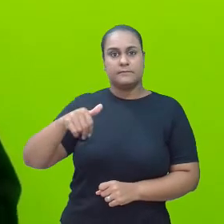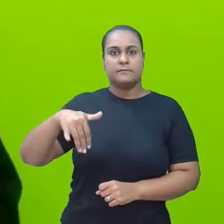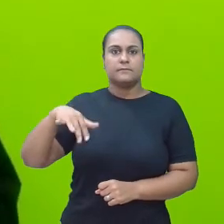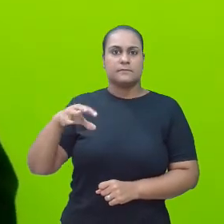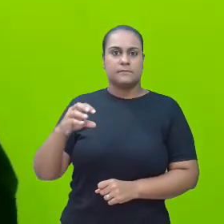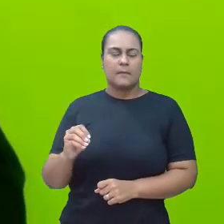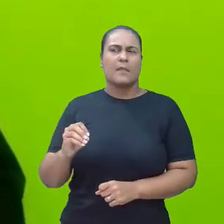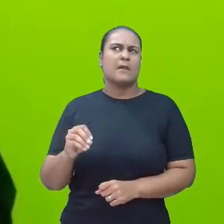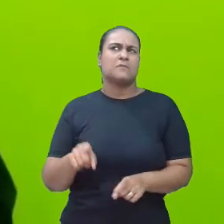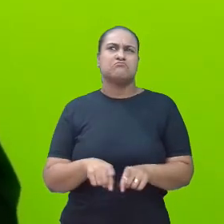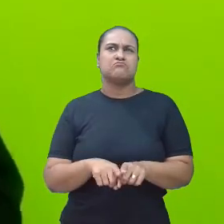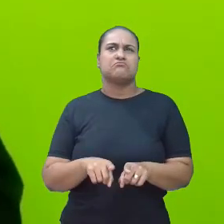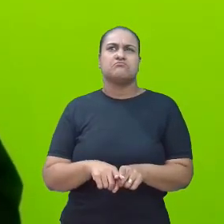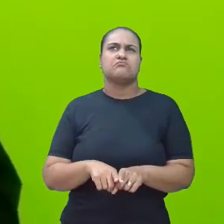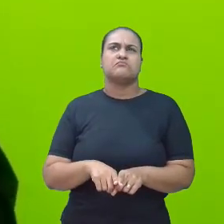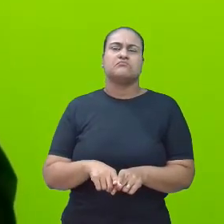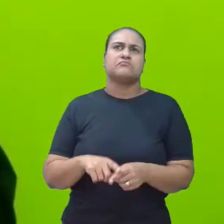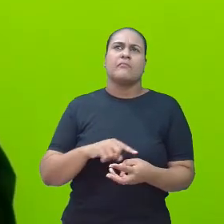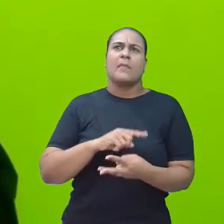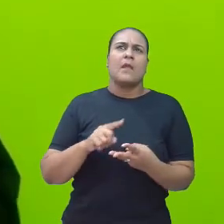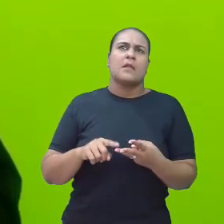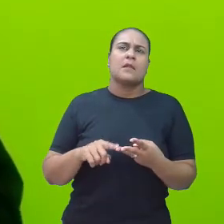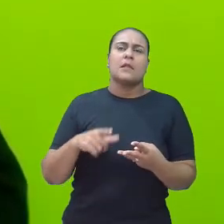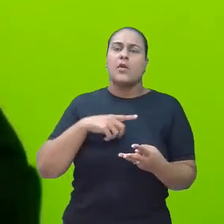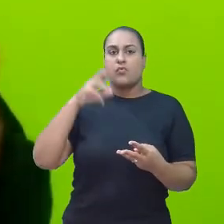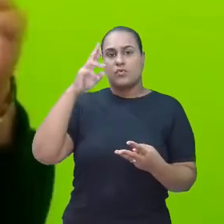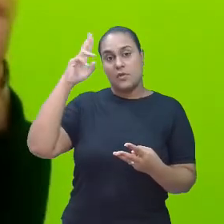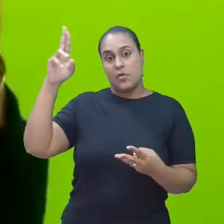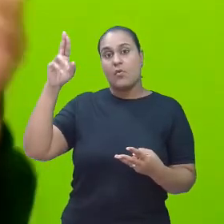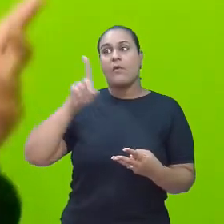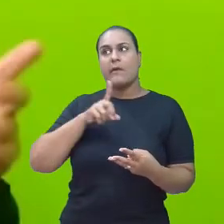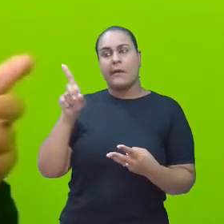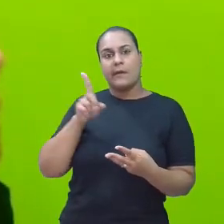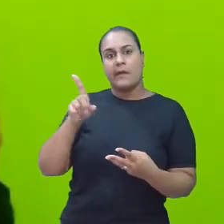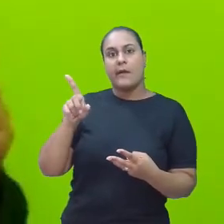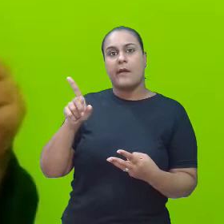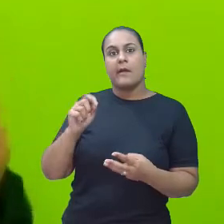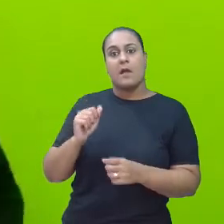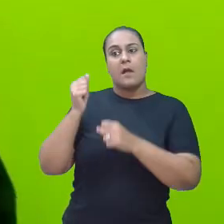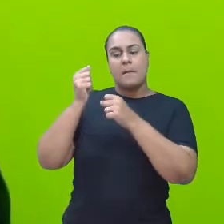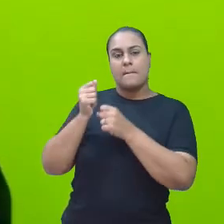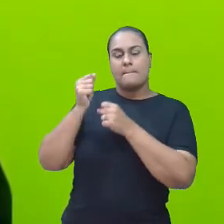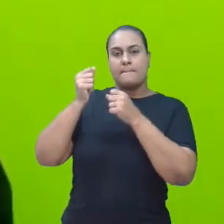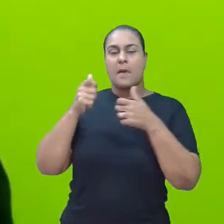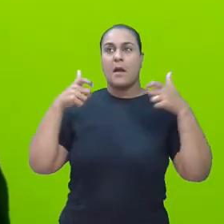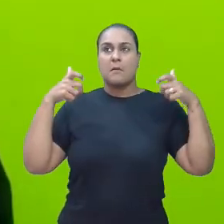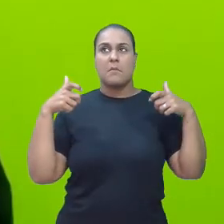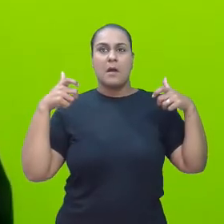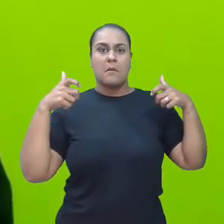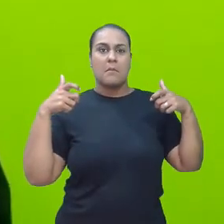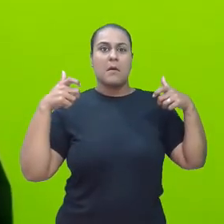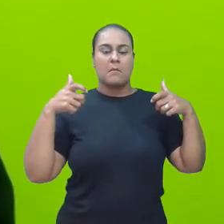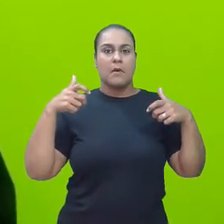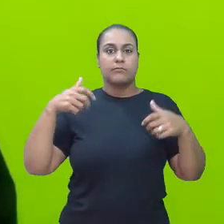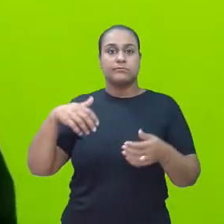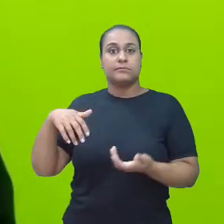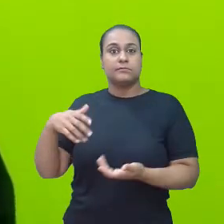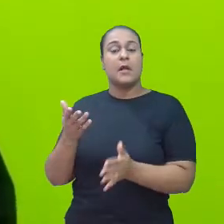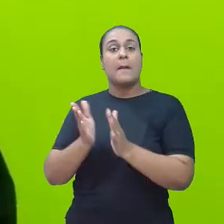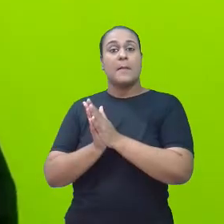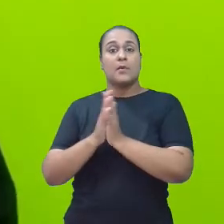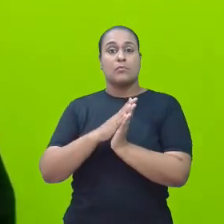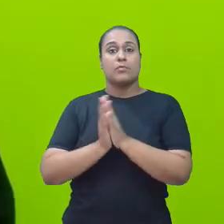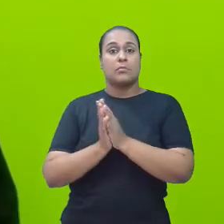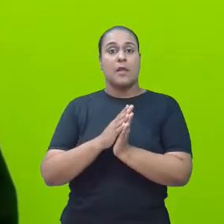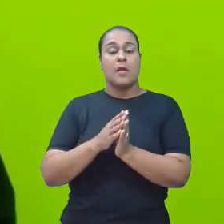Que mais? Tinha um senhor lá em Surubim também que carregava uns bonecos não tão gigantes como os que a gente vê aqui em